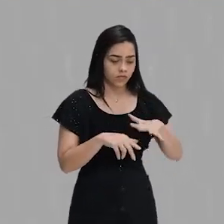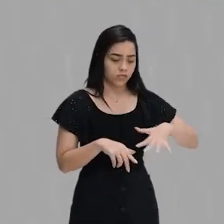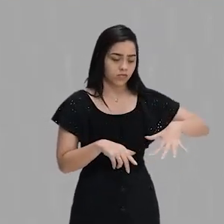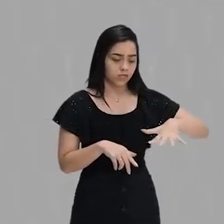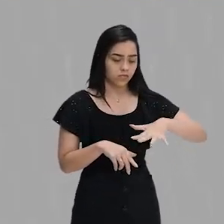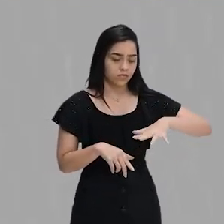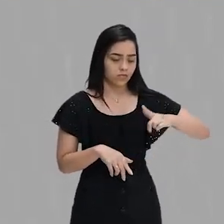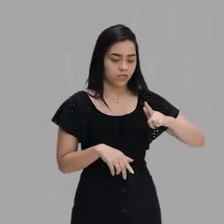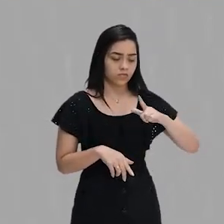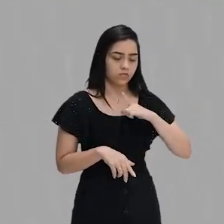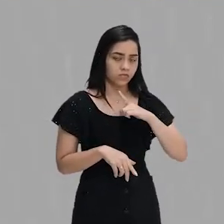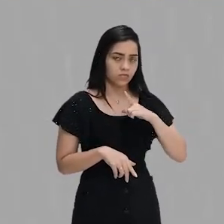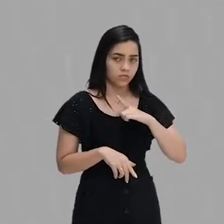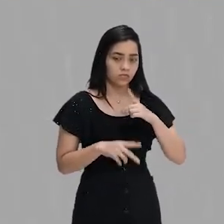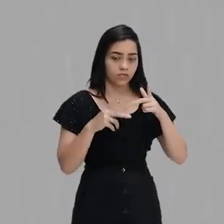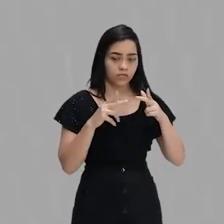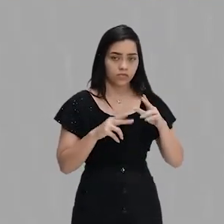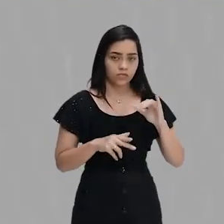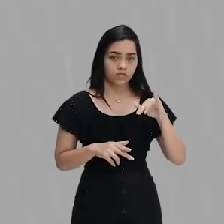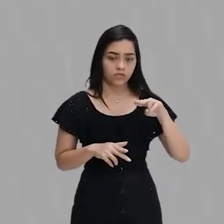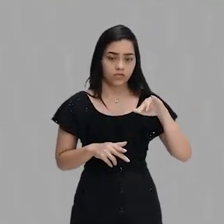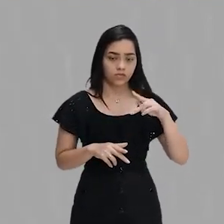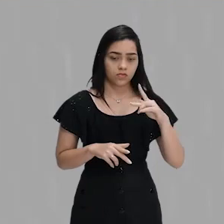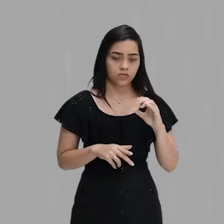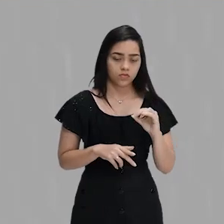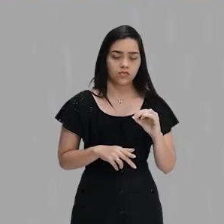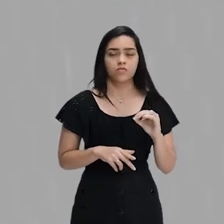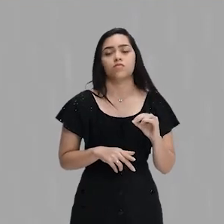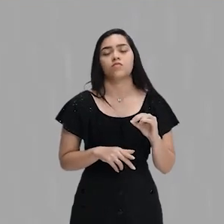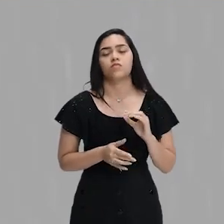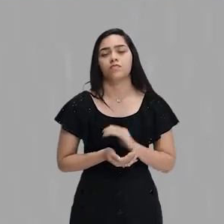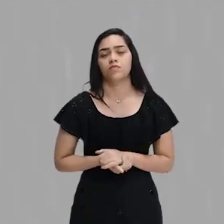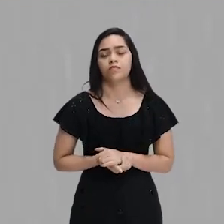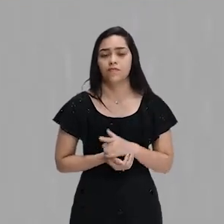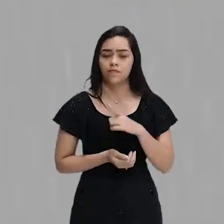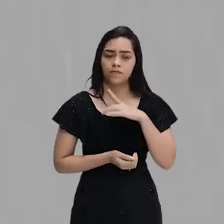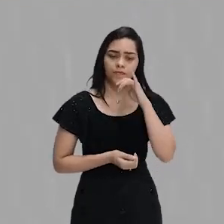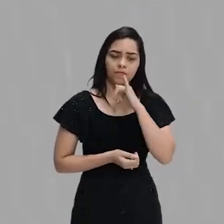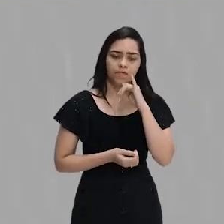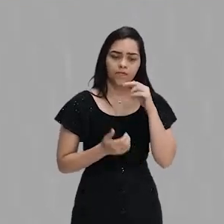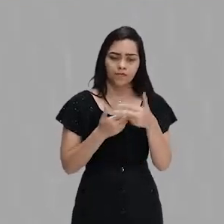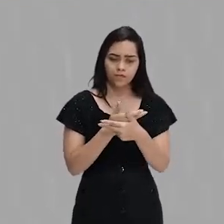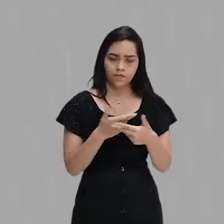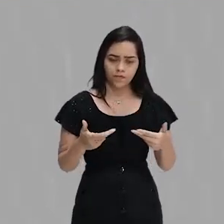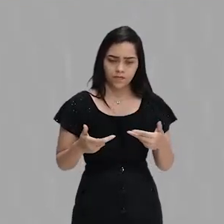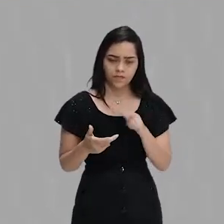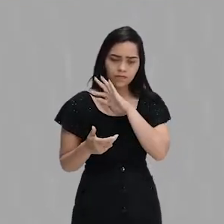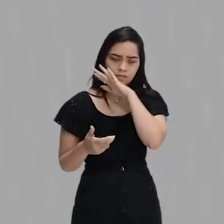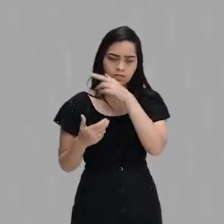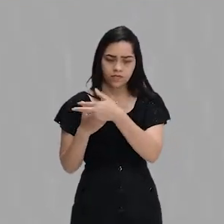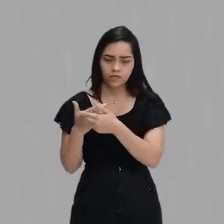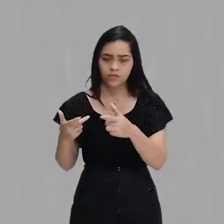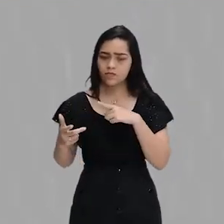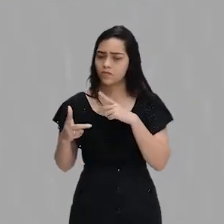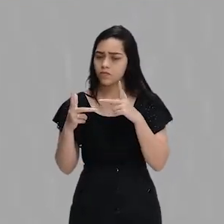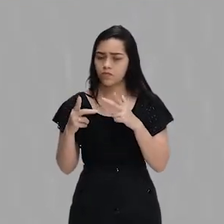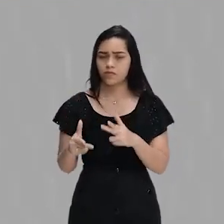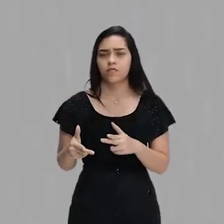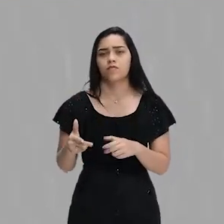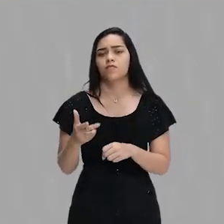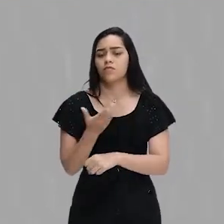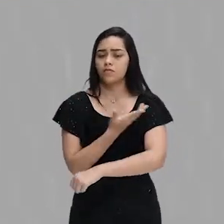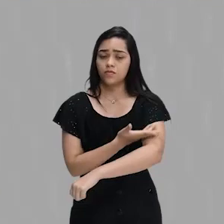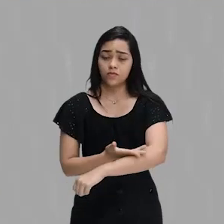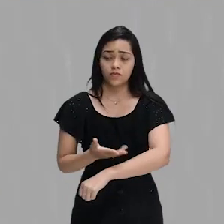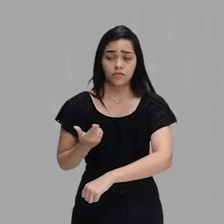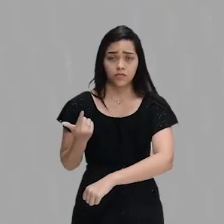geográfico e têm o mesmo nicho ecológico. Ok? No caso, eu tenho algumas espécies que têm os mesmos hábitos de